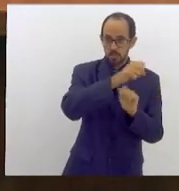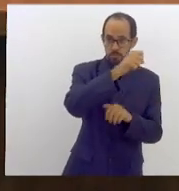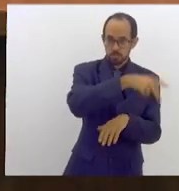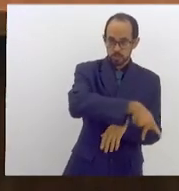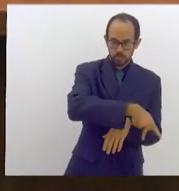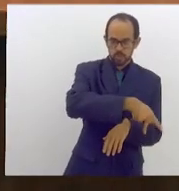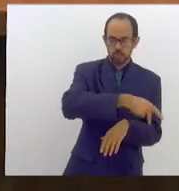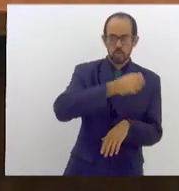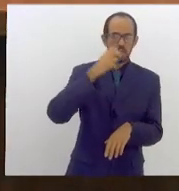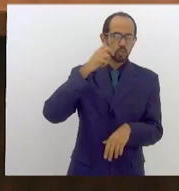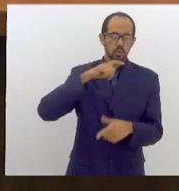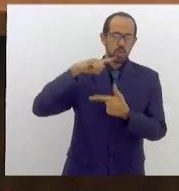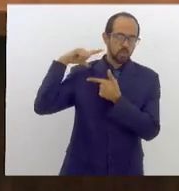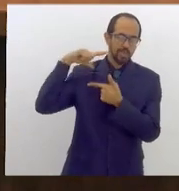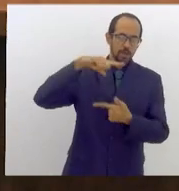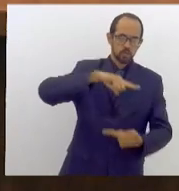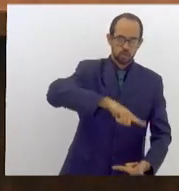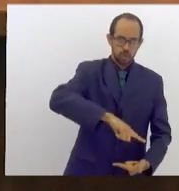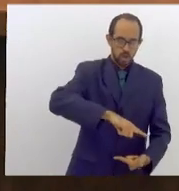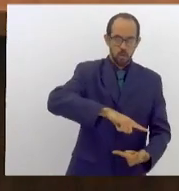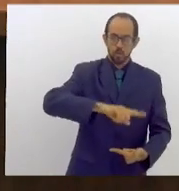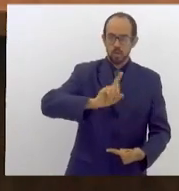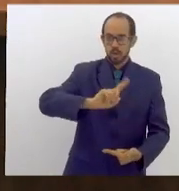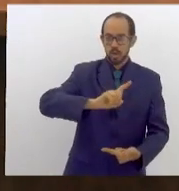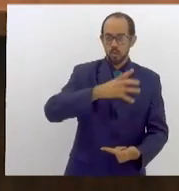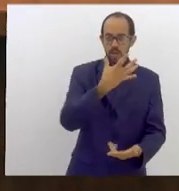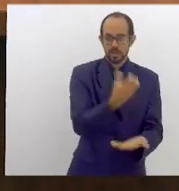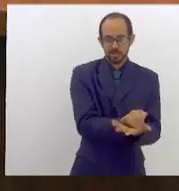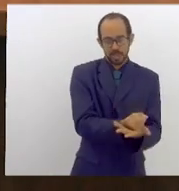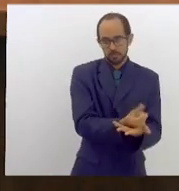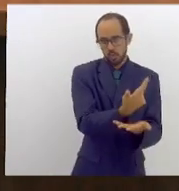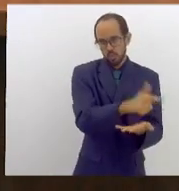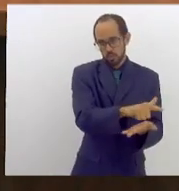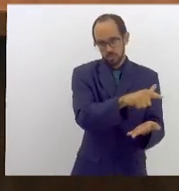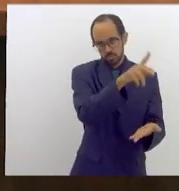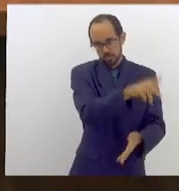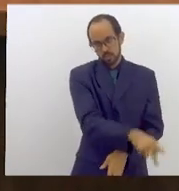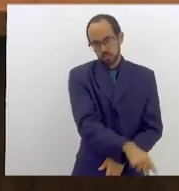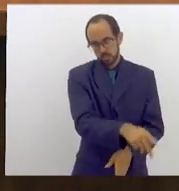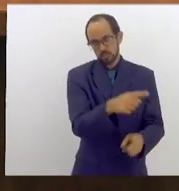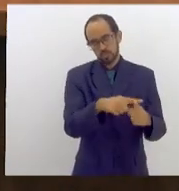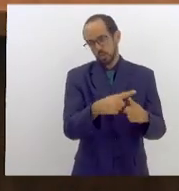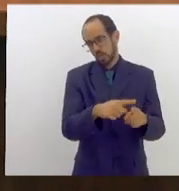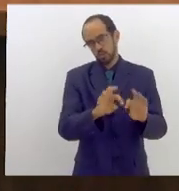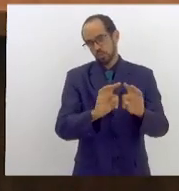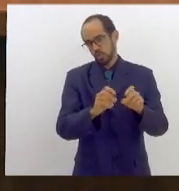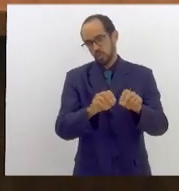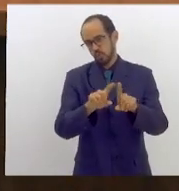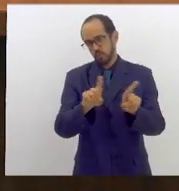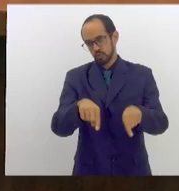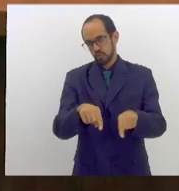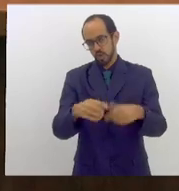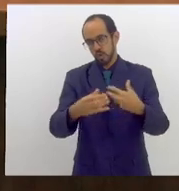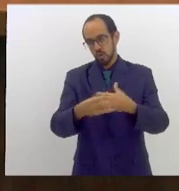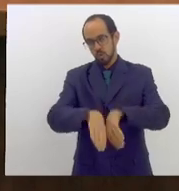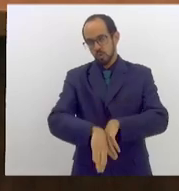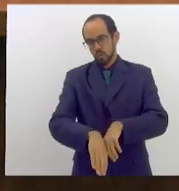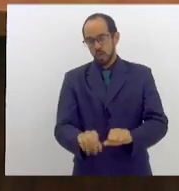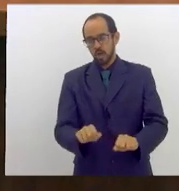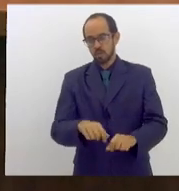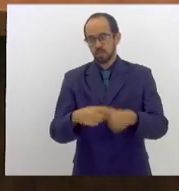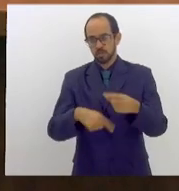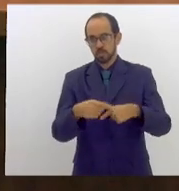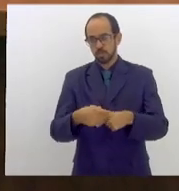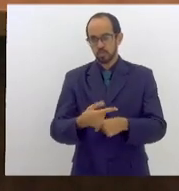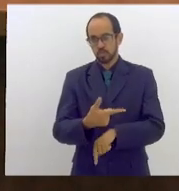tradicional que não recebe mais ninguém porque todo funcionário concursado a partir